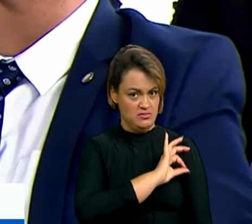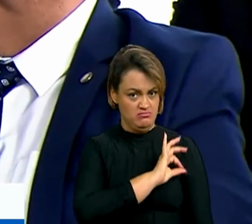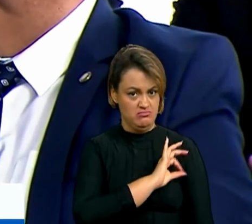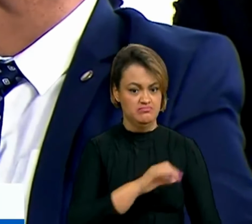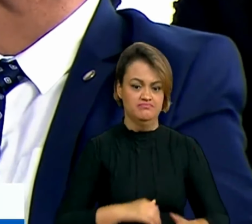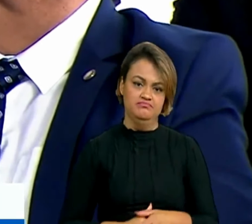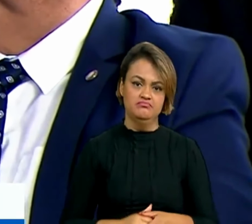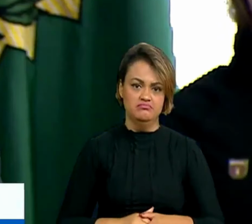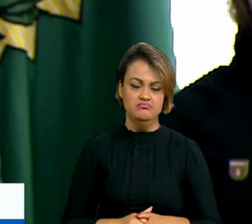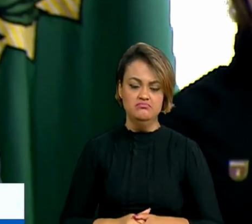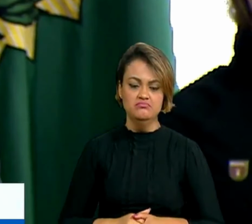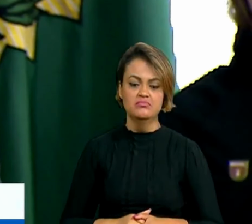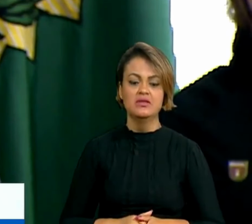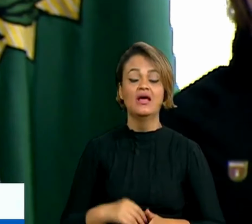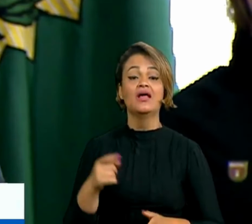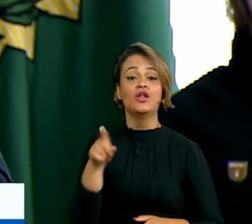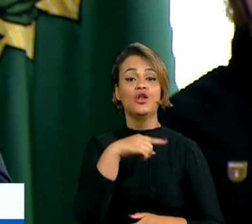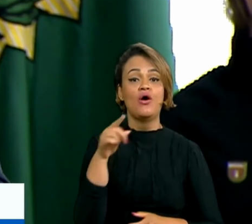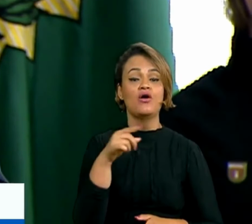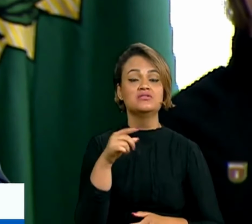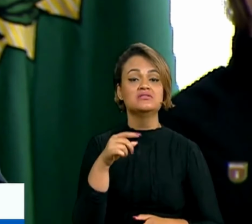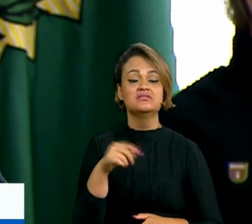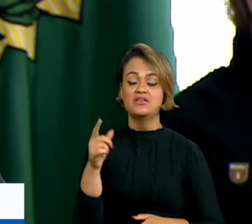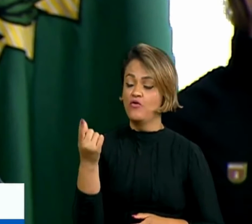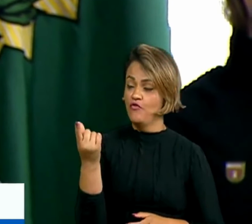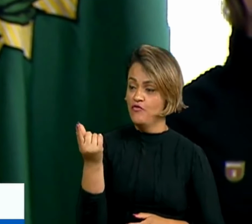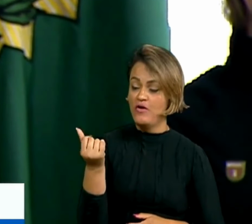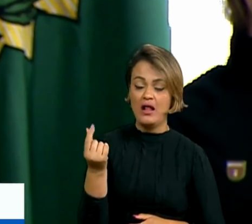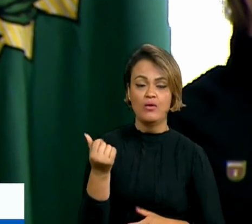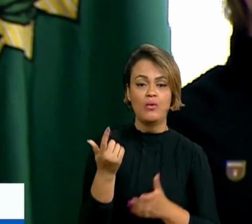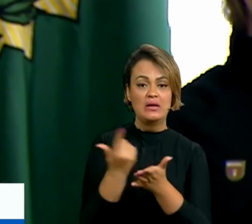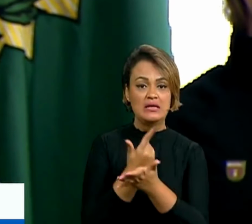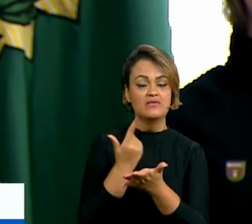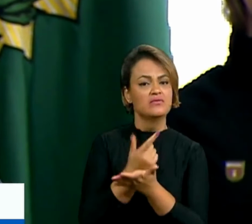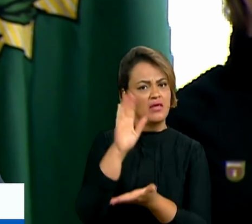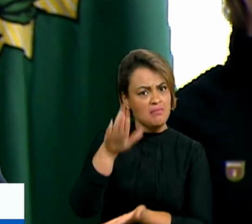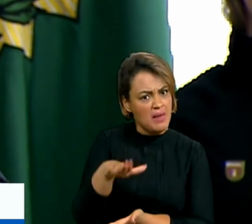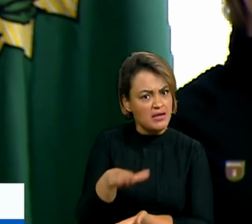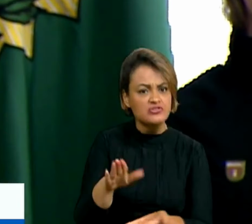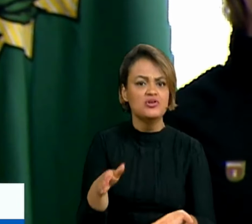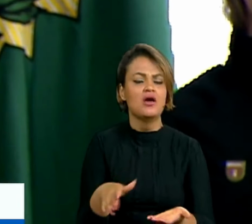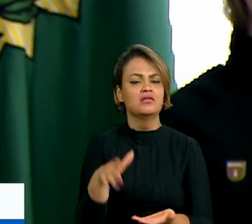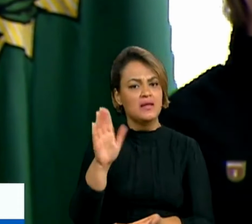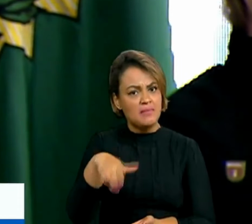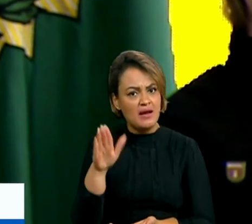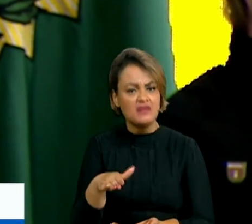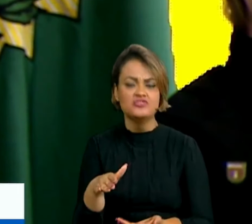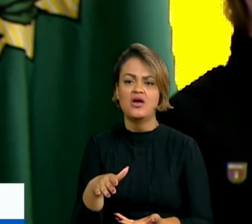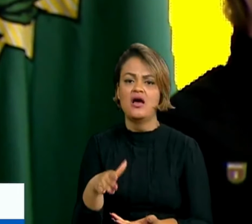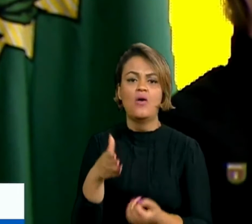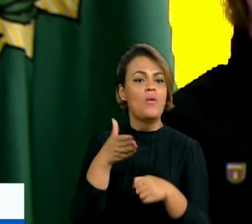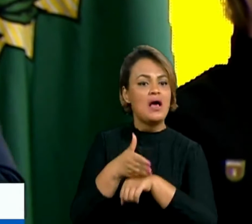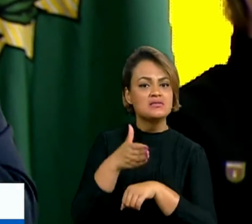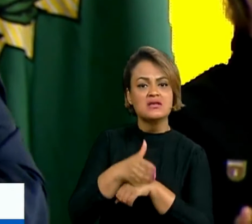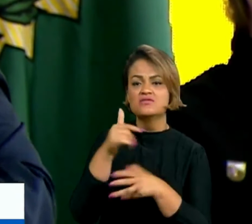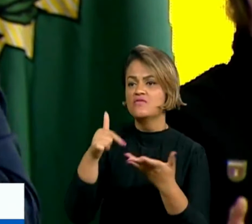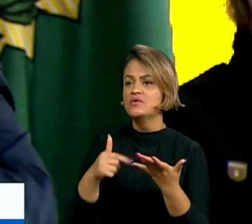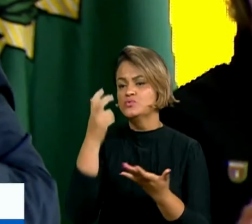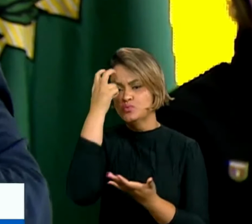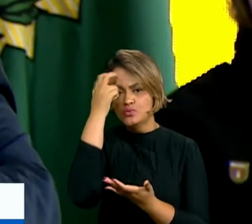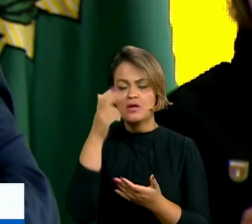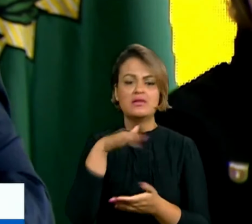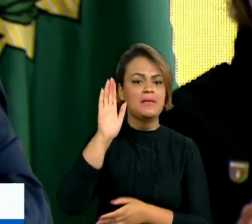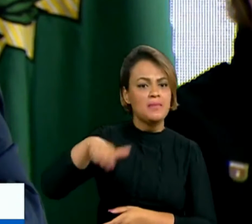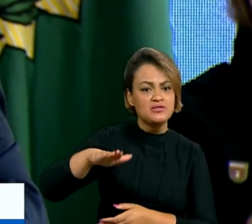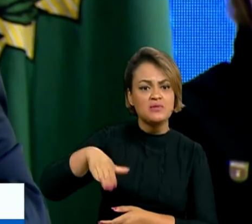brasileira. O que nós precisamos baixar é o preço dos livros. É o preço do acesso às coisas culturais que